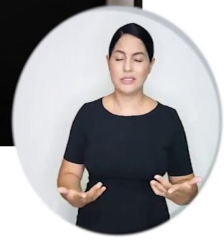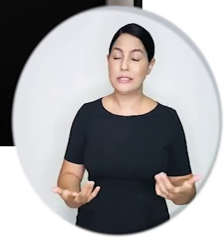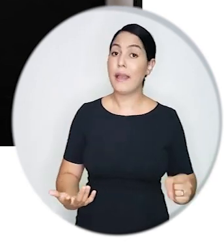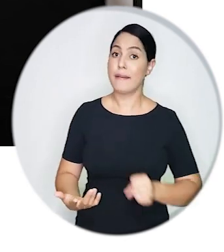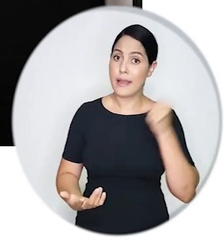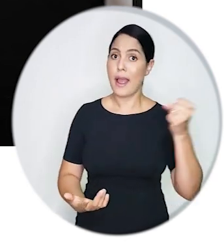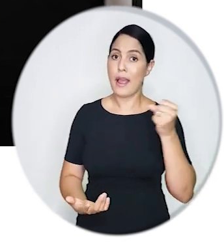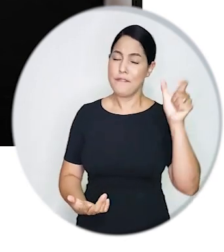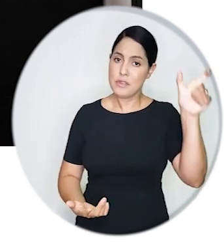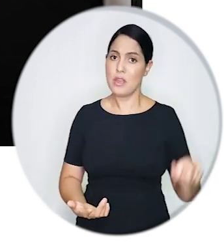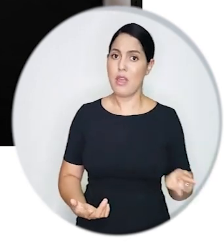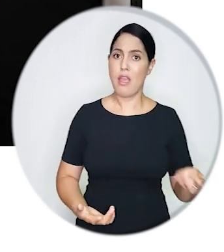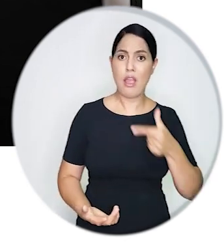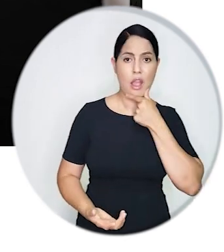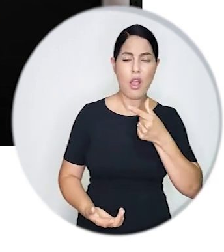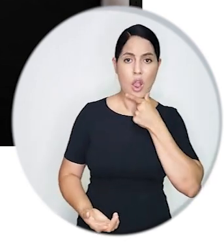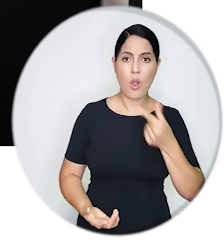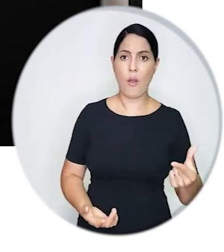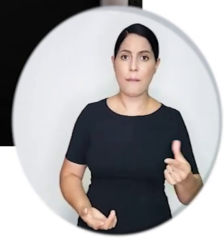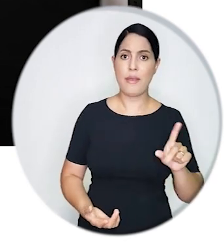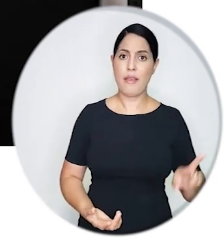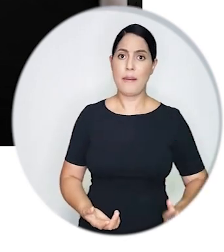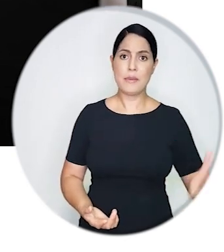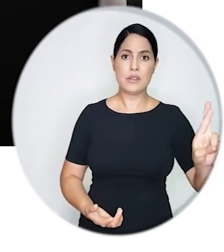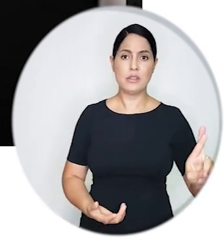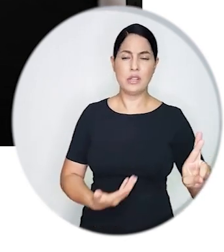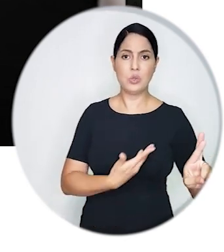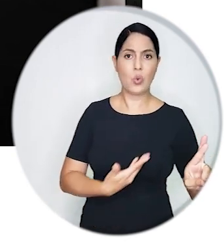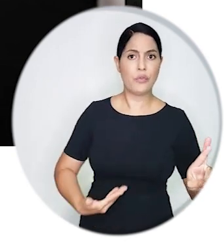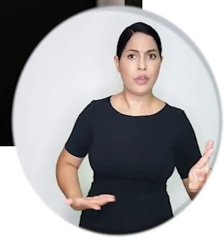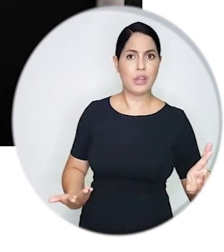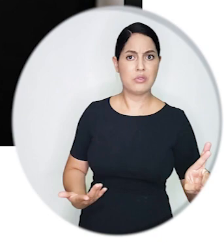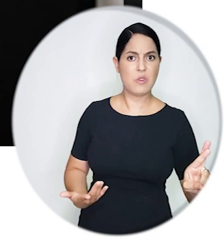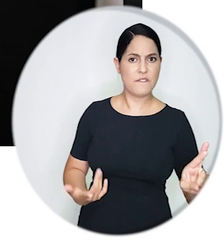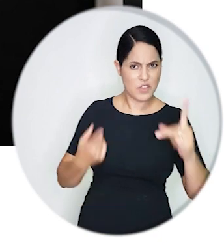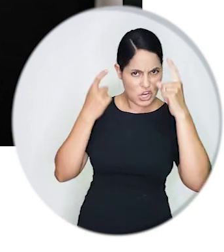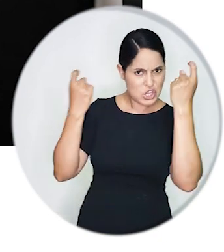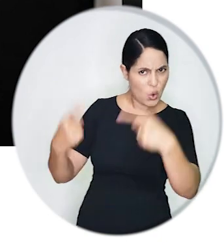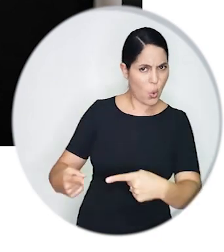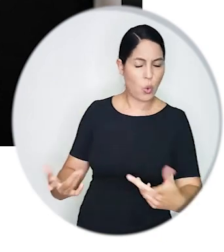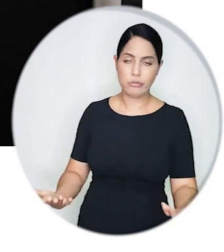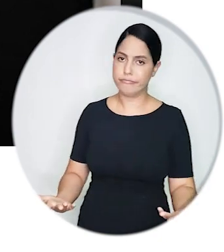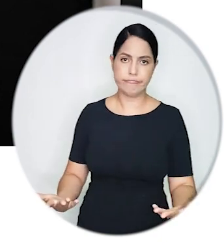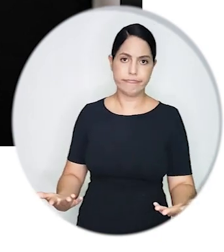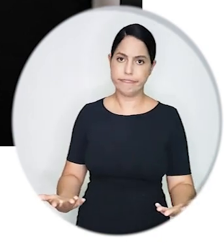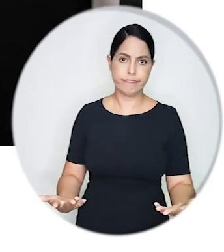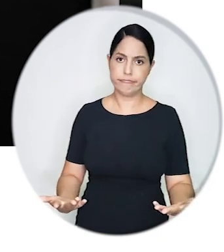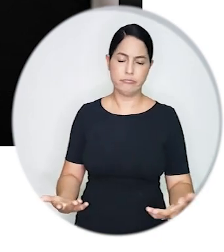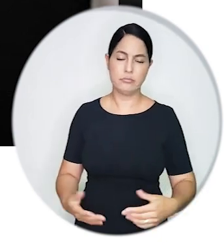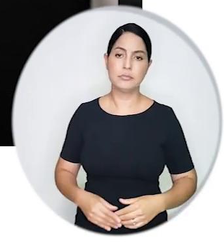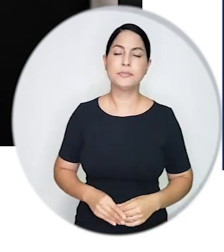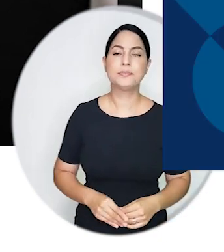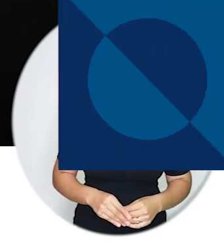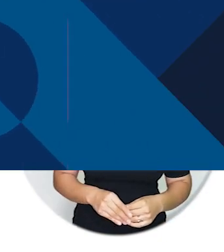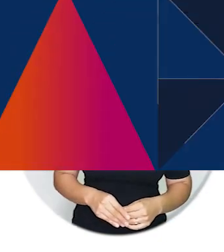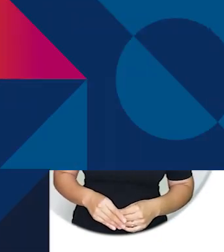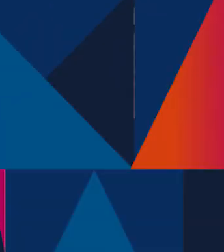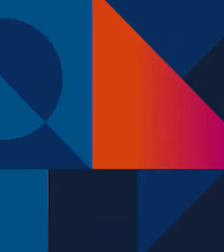diuturnamente e é grave que um homem que representa o Estado use de força física contra uma advogada. Fecha aspas.